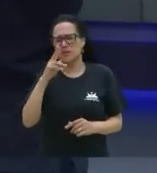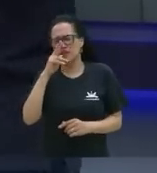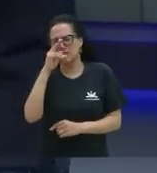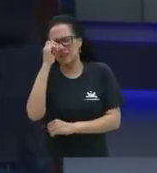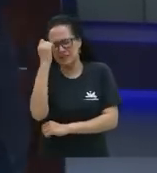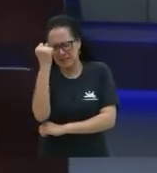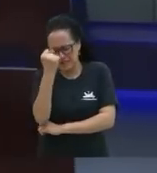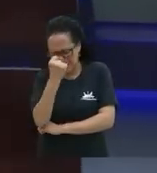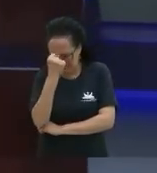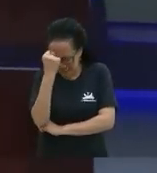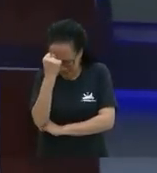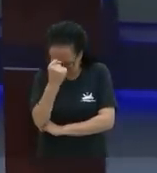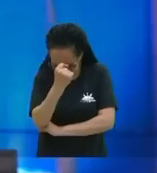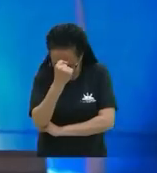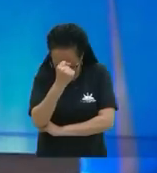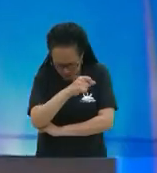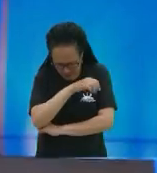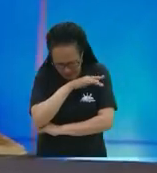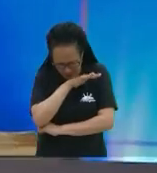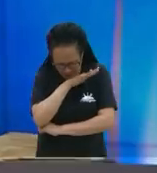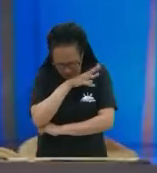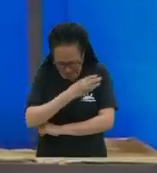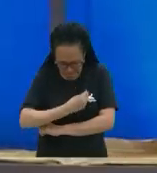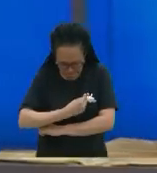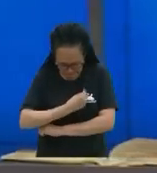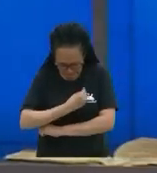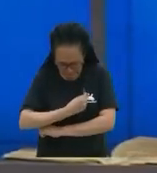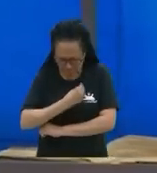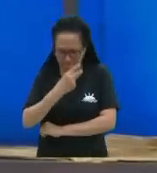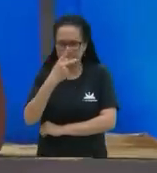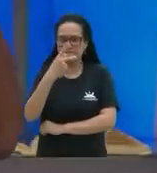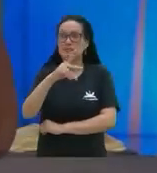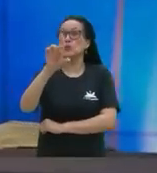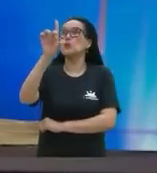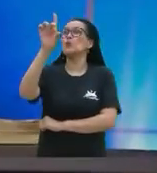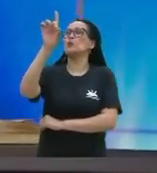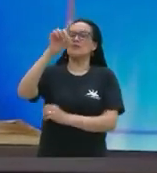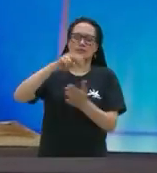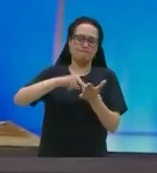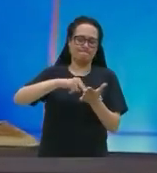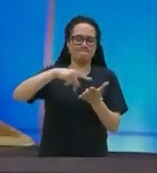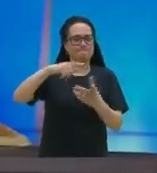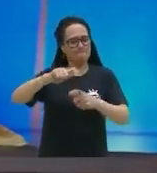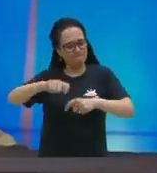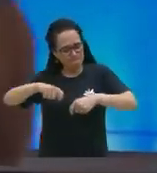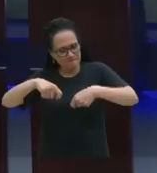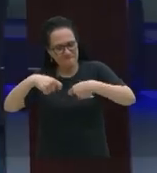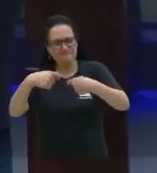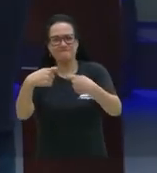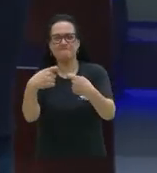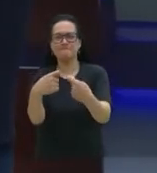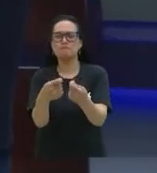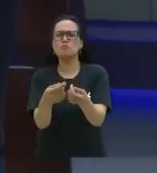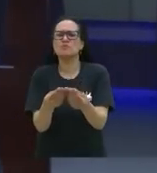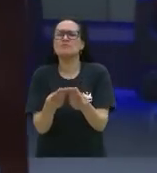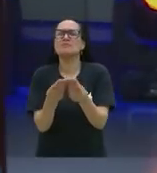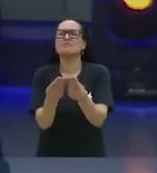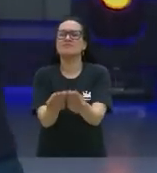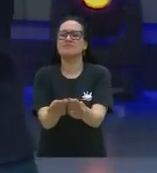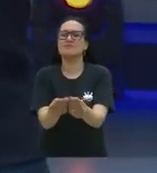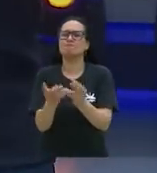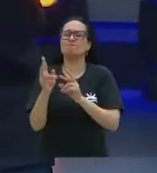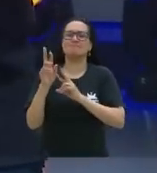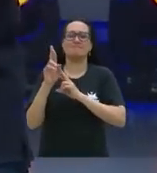terrível da sua vida, Deus da ressurreição te devolve a esperança. O Deus da ressurreição te